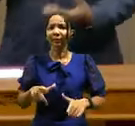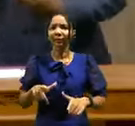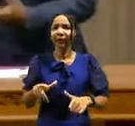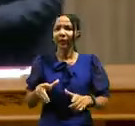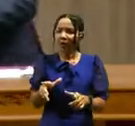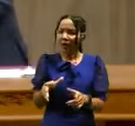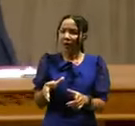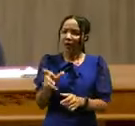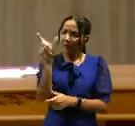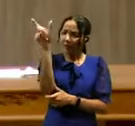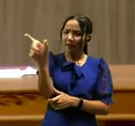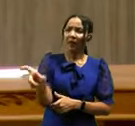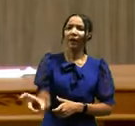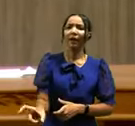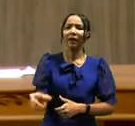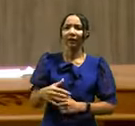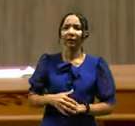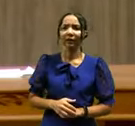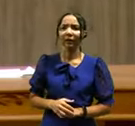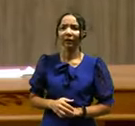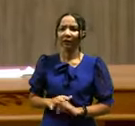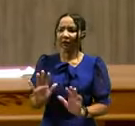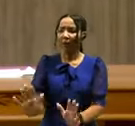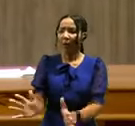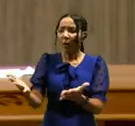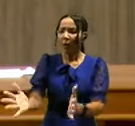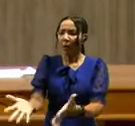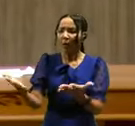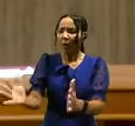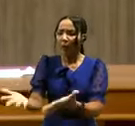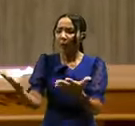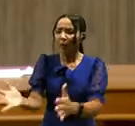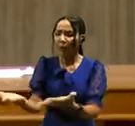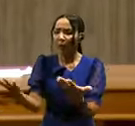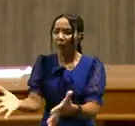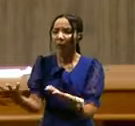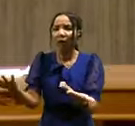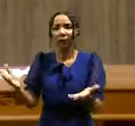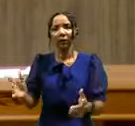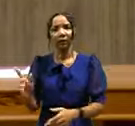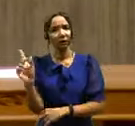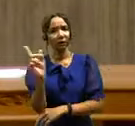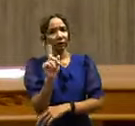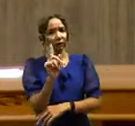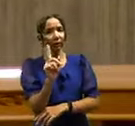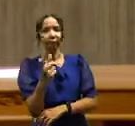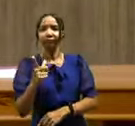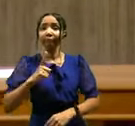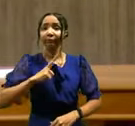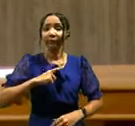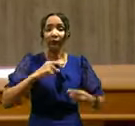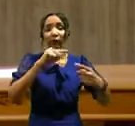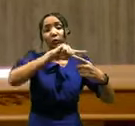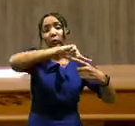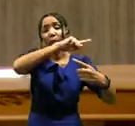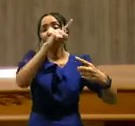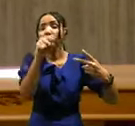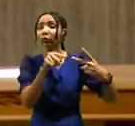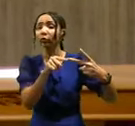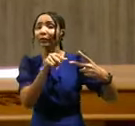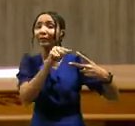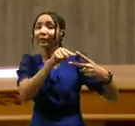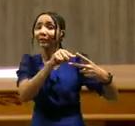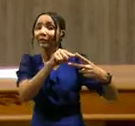eu não tenho que trabalhar o solo tem dois tipos de solo escutem aqui tem o solo